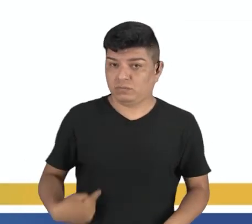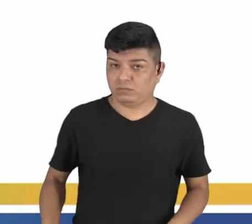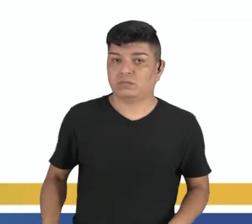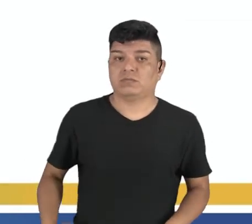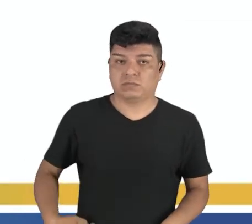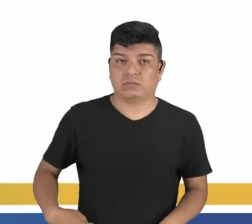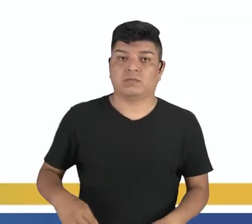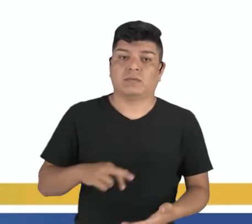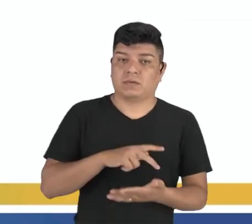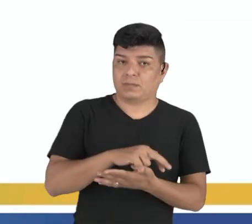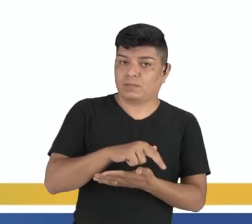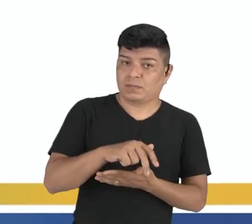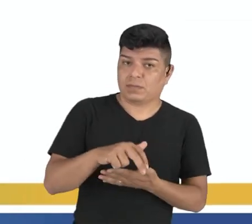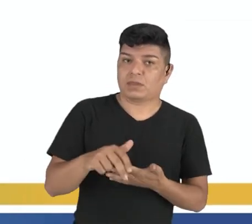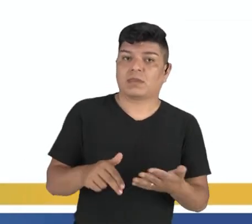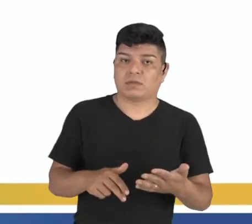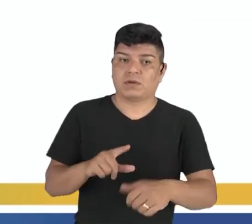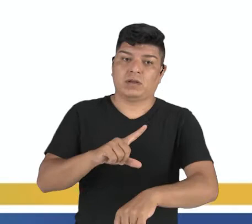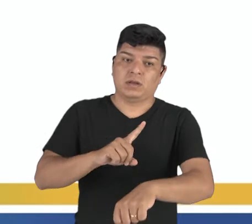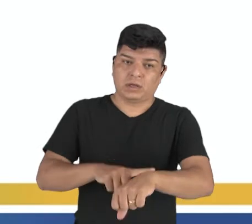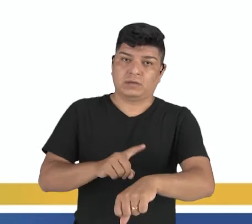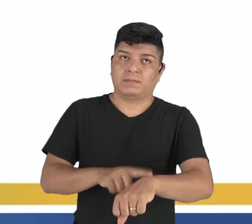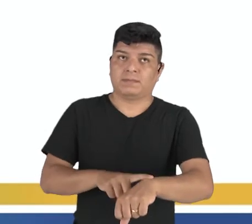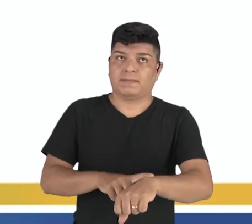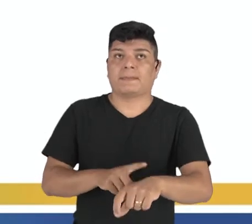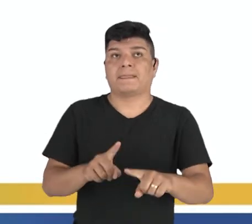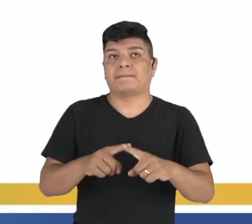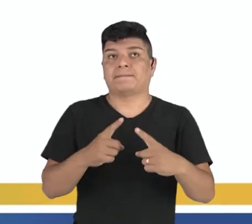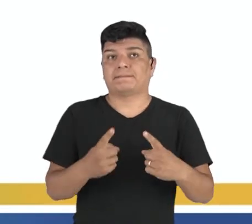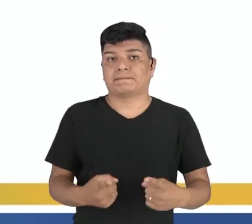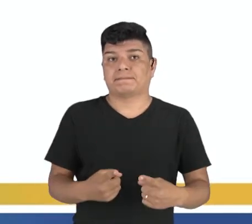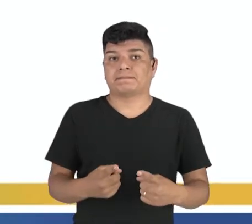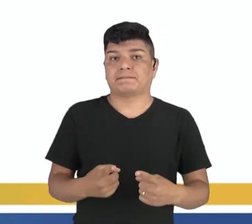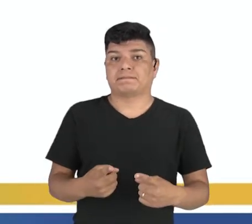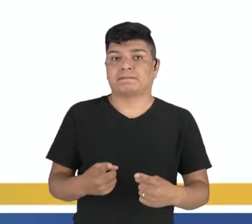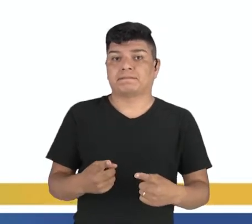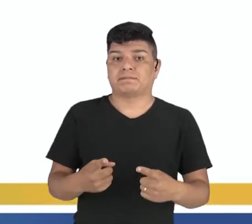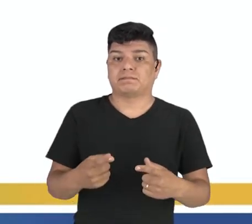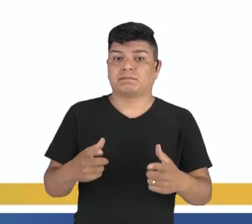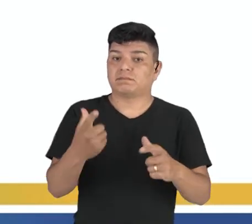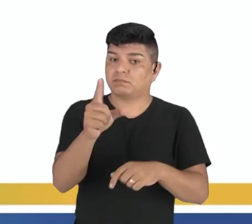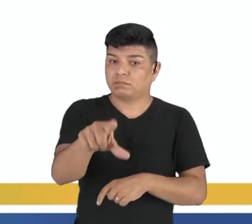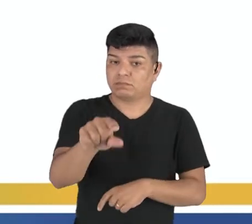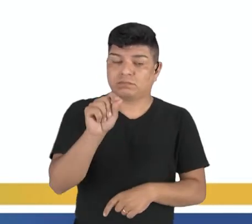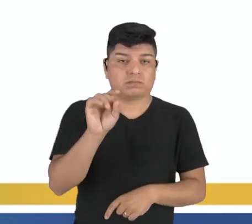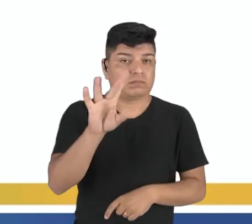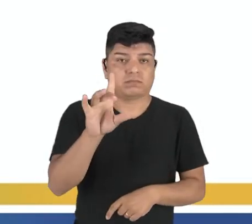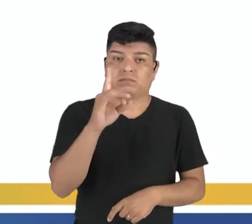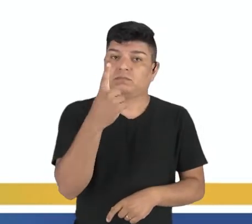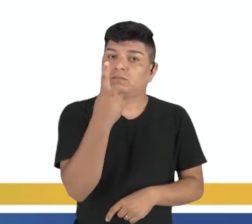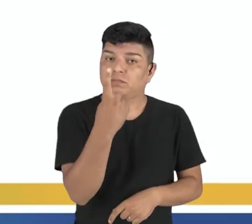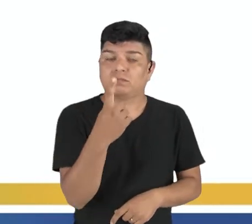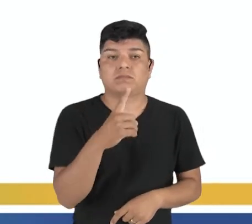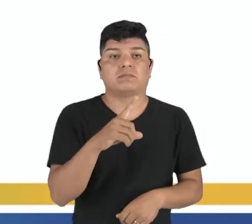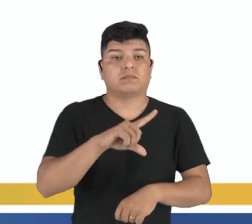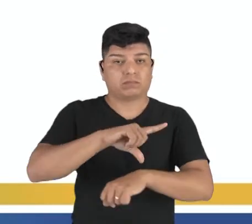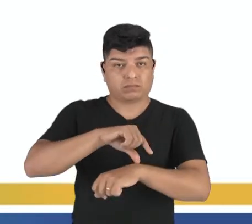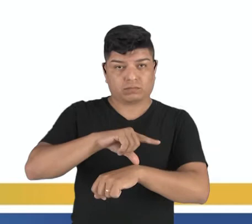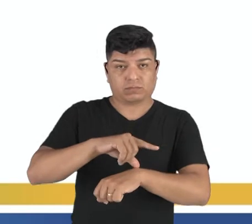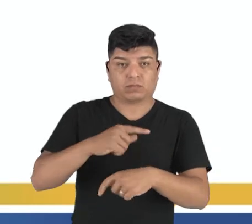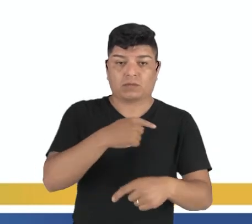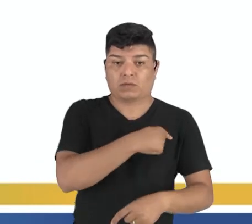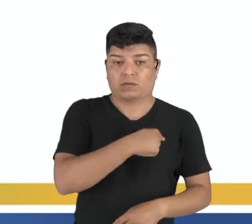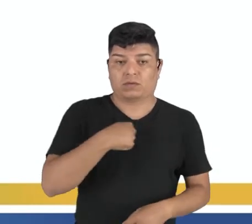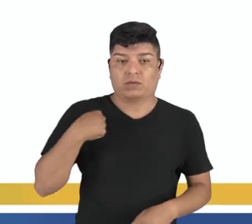ela tenha vários fusos horários, mas ela resolveu optar por ter apenas um fuso horário. Olha só, a China tem